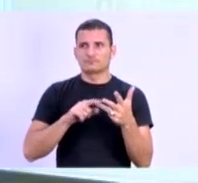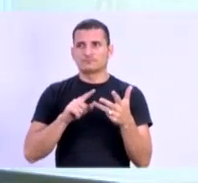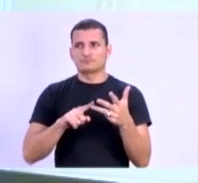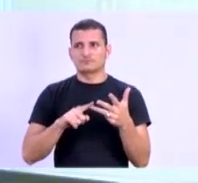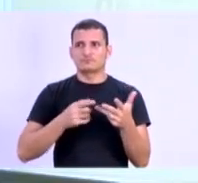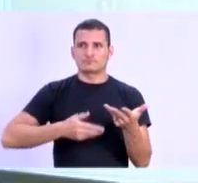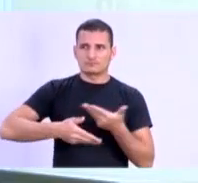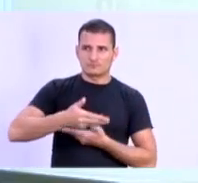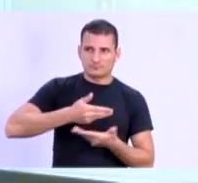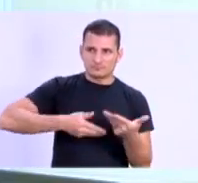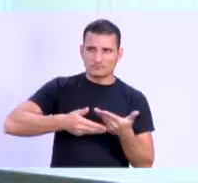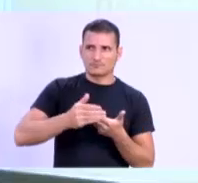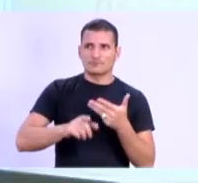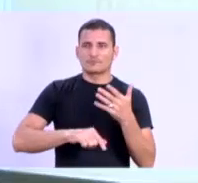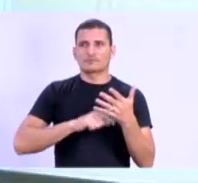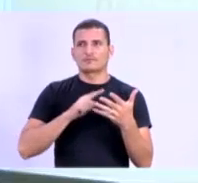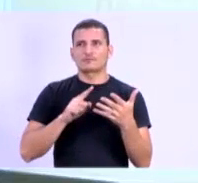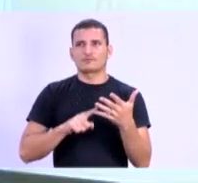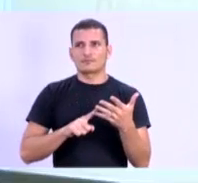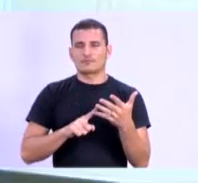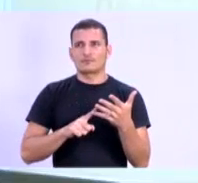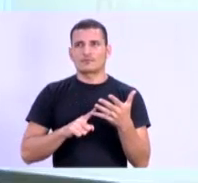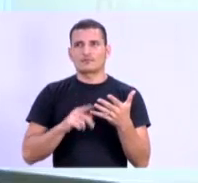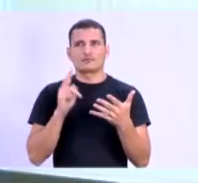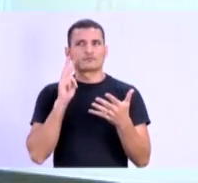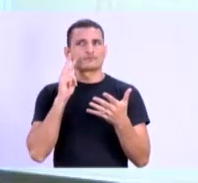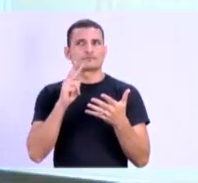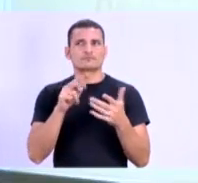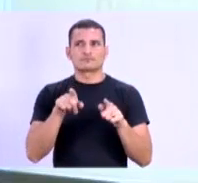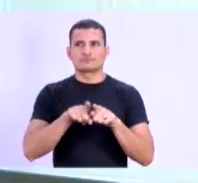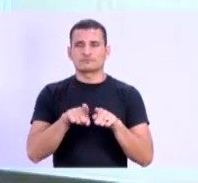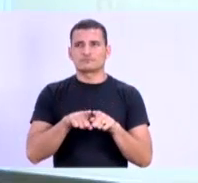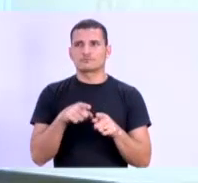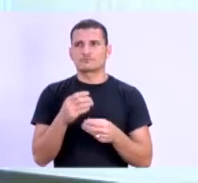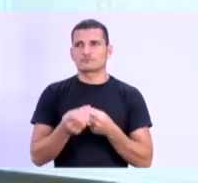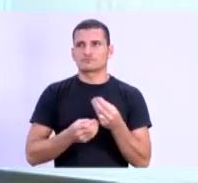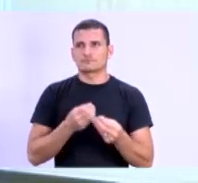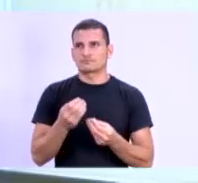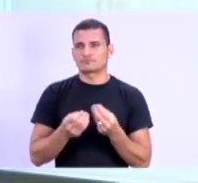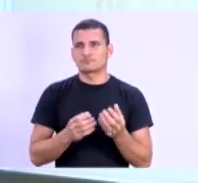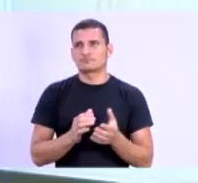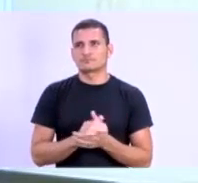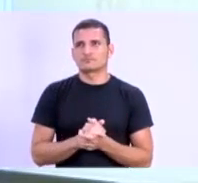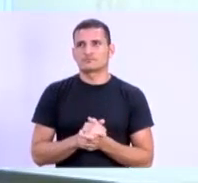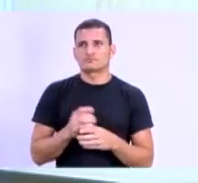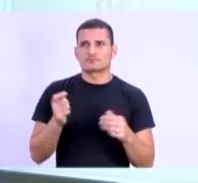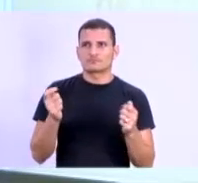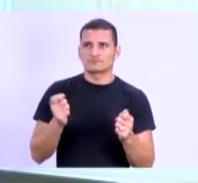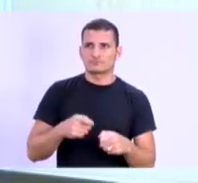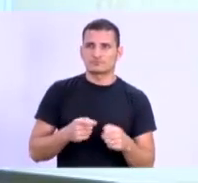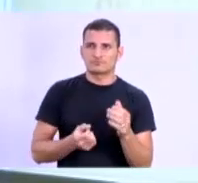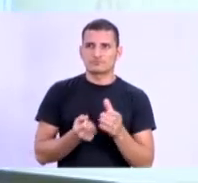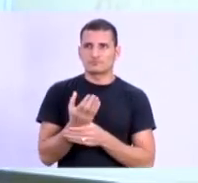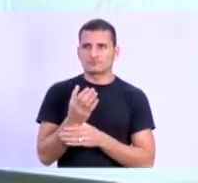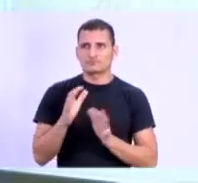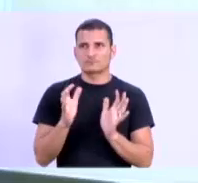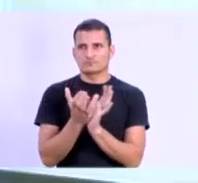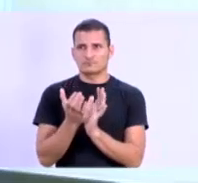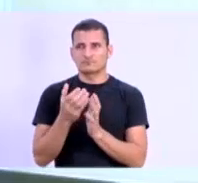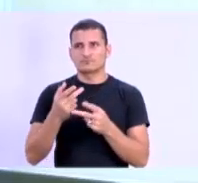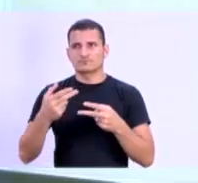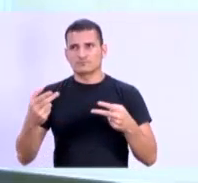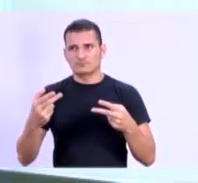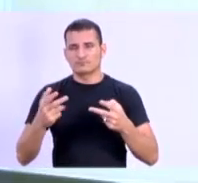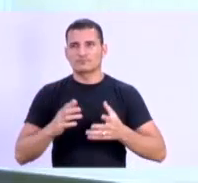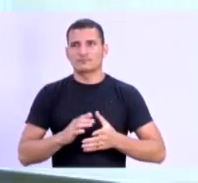os relacionamentos e nós olhamos aqui como é que é possível criar coleções de objetos, quer dizer, vários objetos de uma